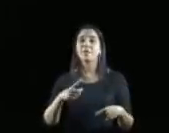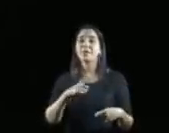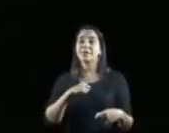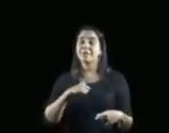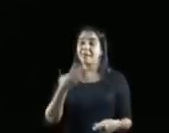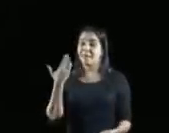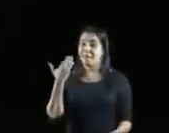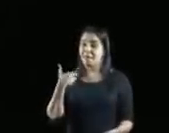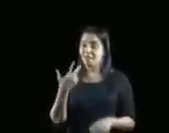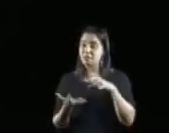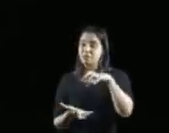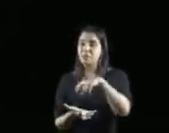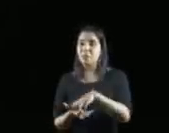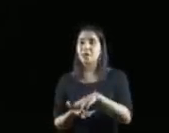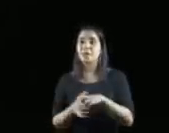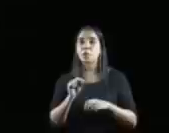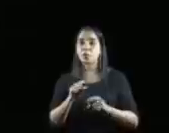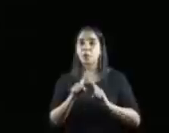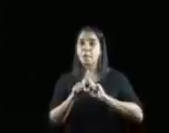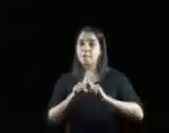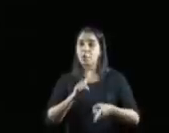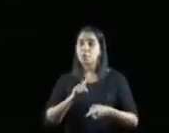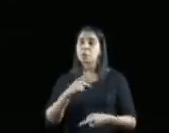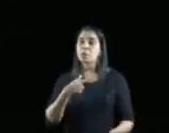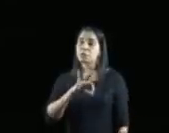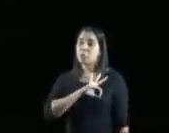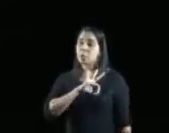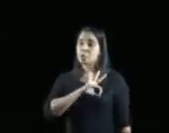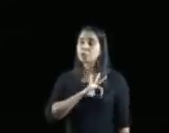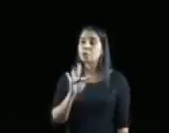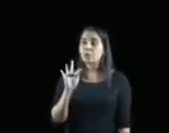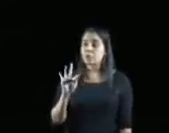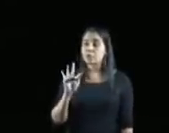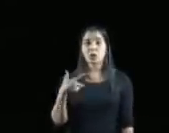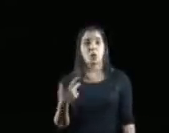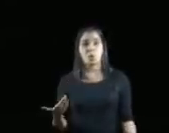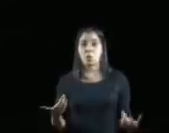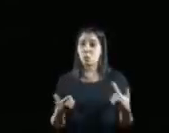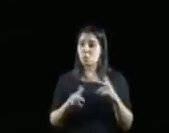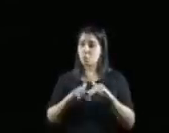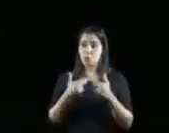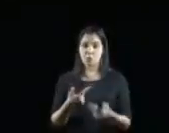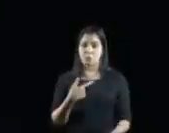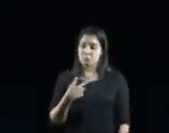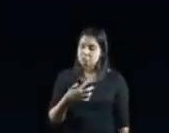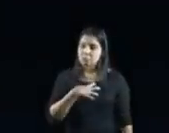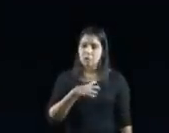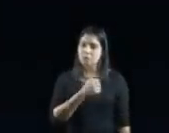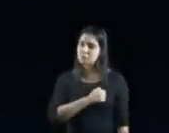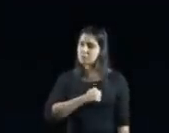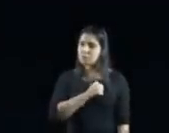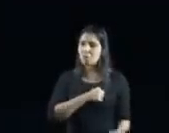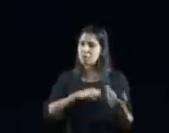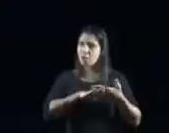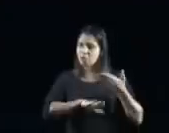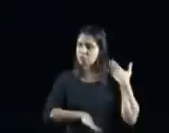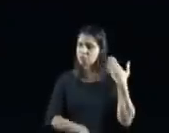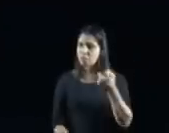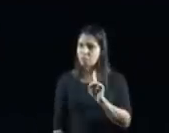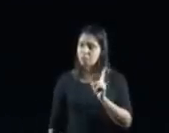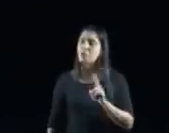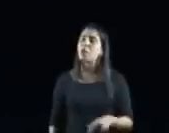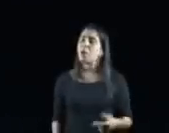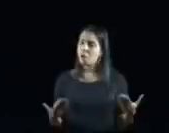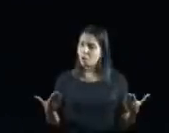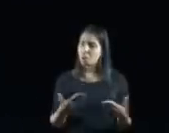extinto Departamento de Censura da Polícia Federal. Portanto, não temos nenhuma saudade desse período. E aqui